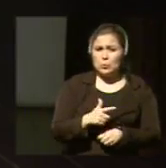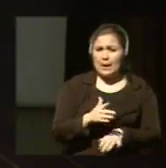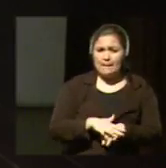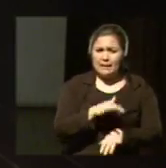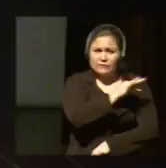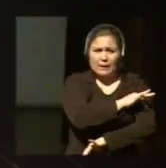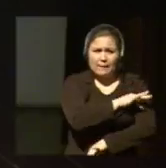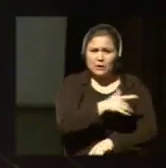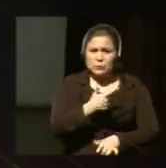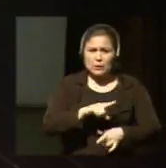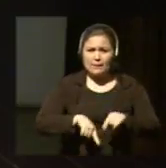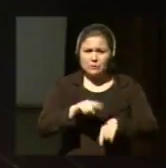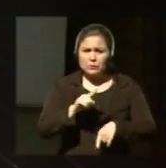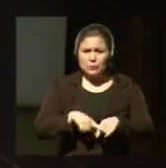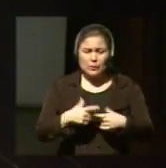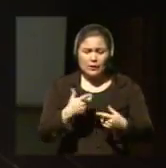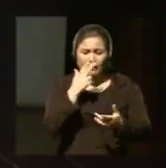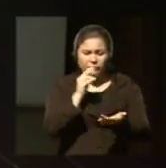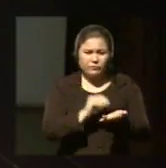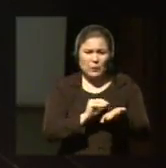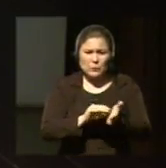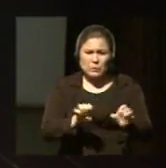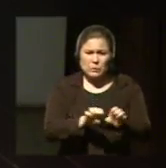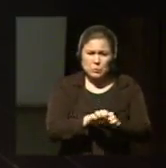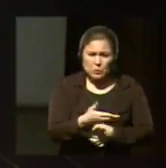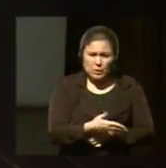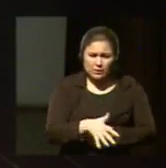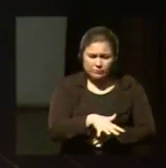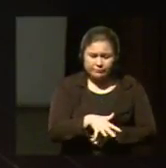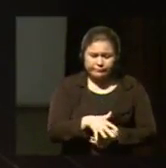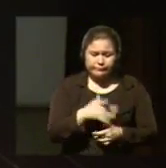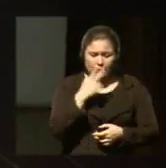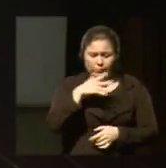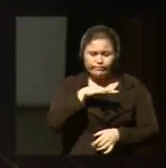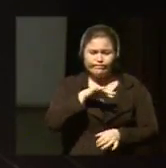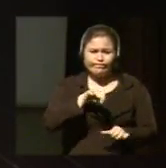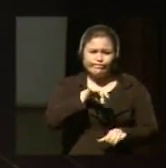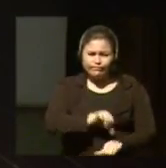farmácia, não tem supermercado, a infraestrutura é precaríssima. E